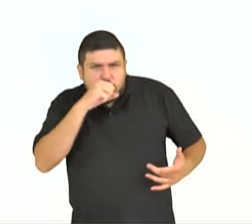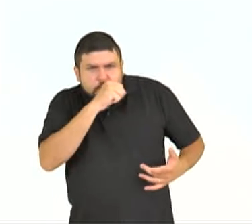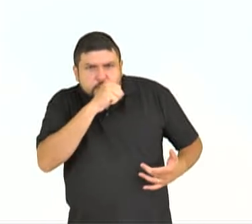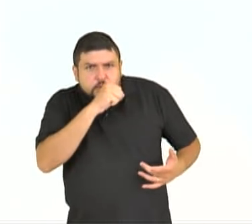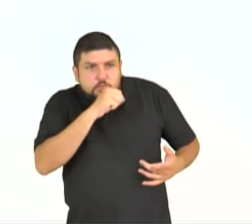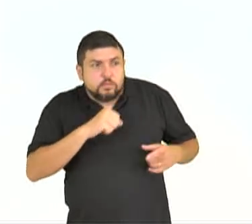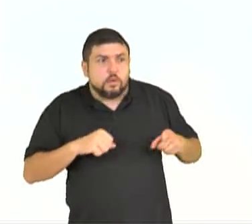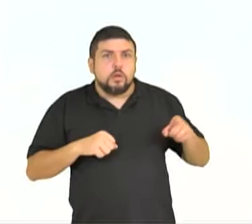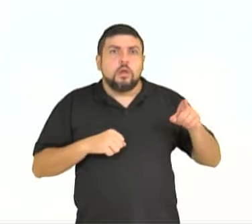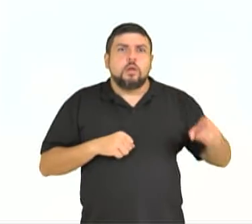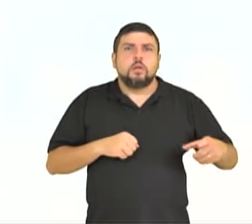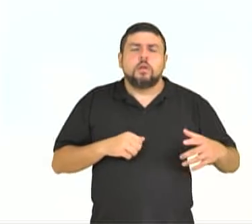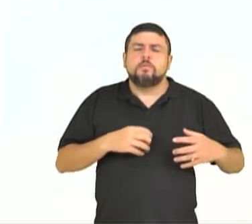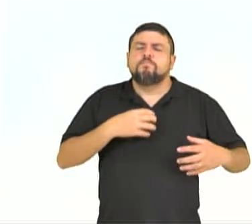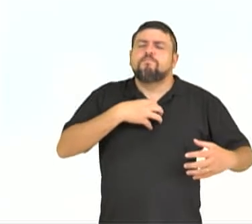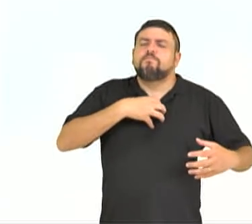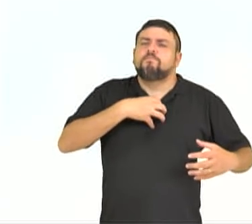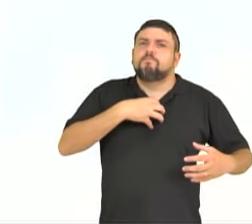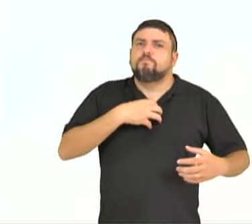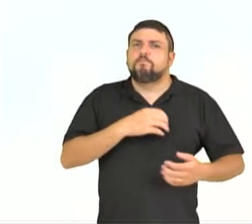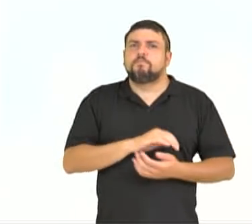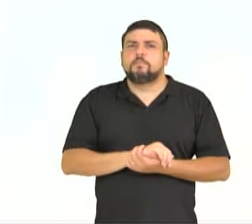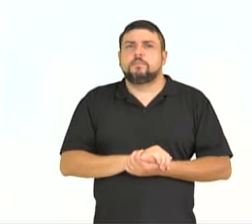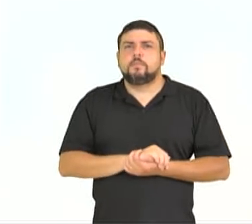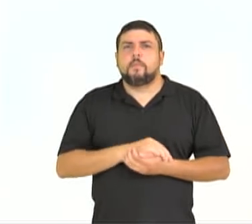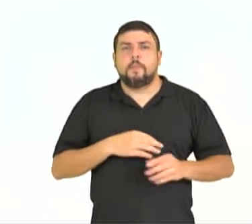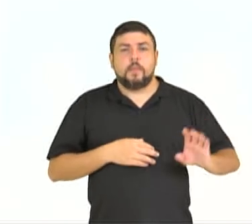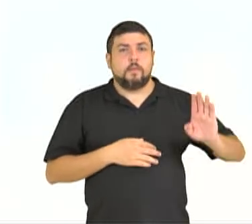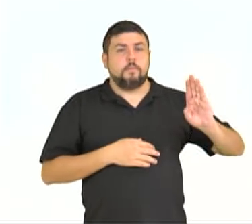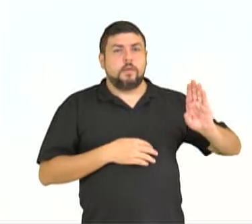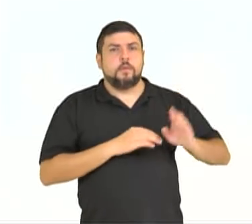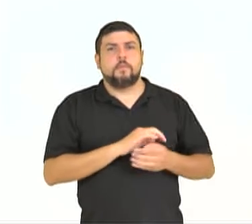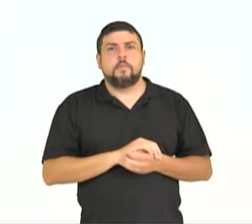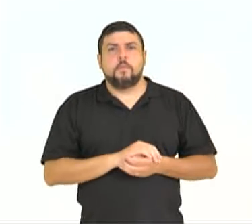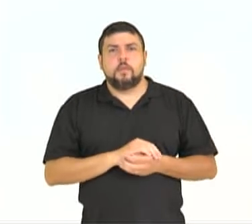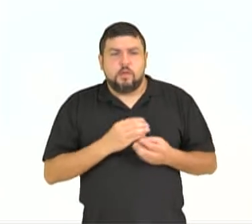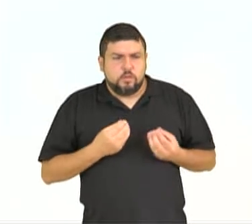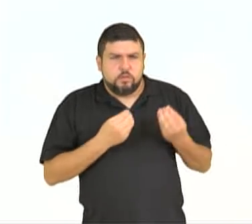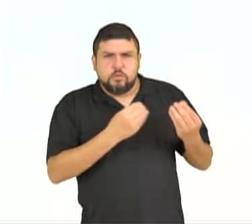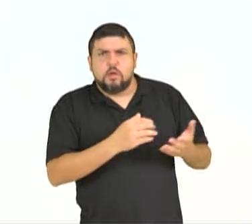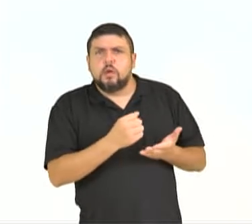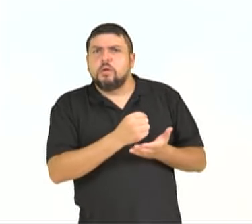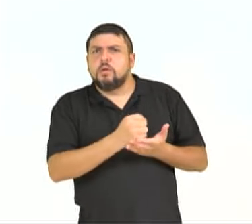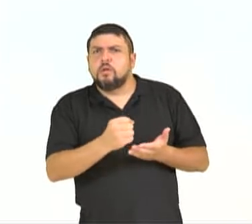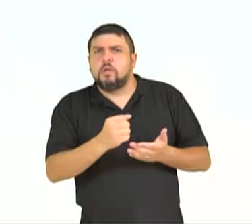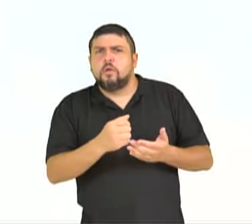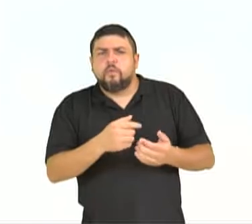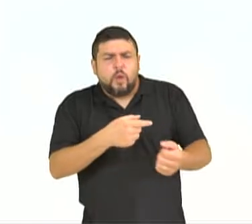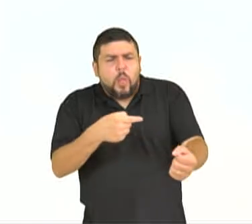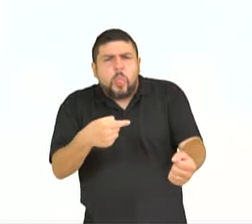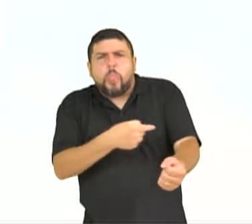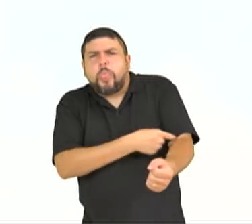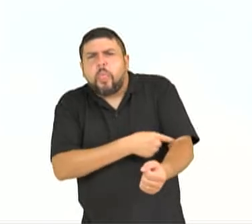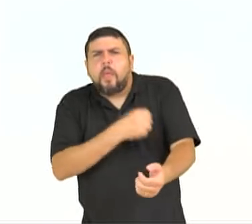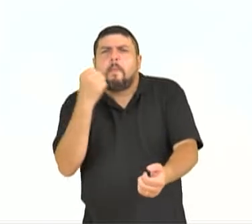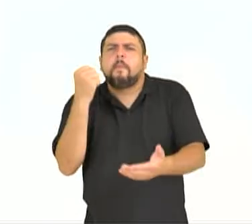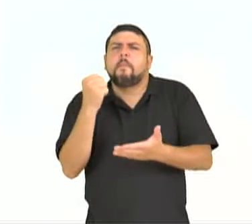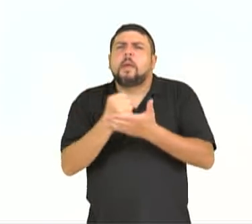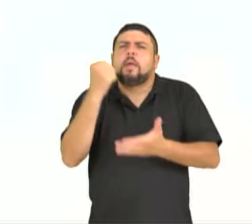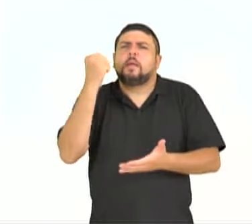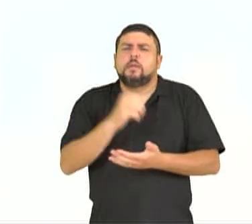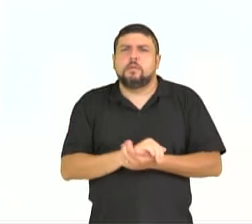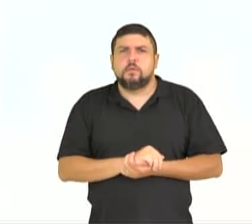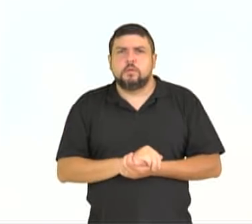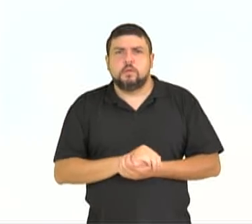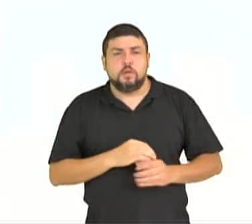significativo para quem recebe. B. A doação deixa cicatrizes permanentes em quem doa. C. Quando você se